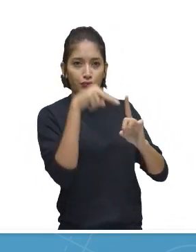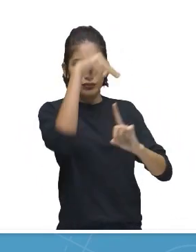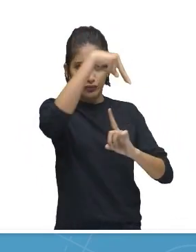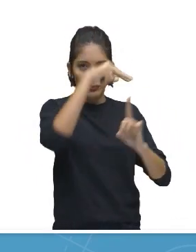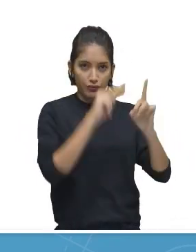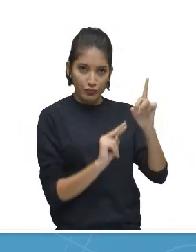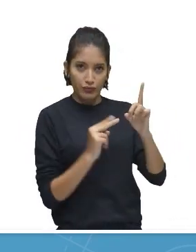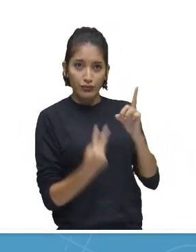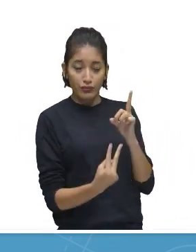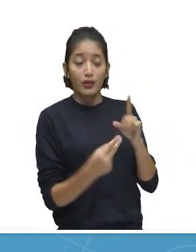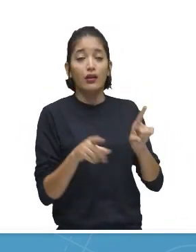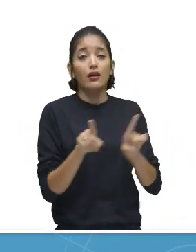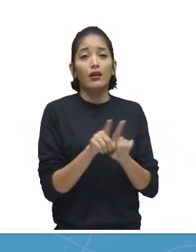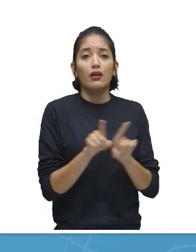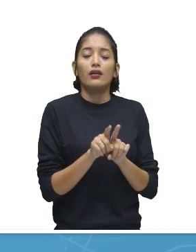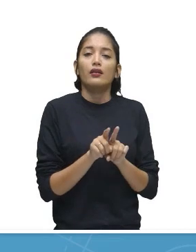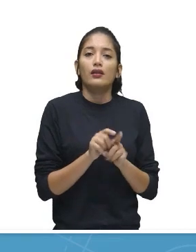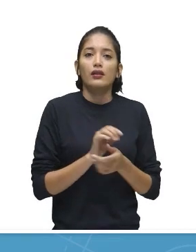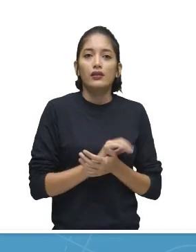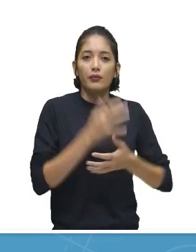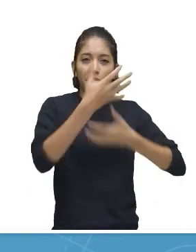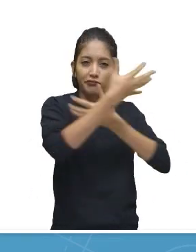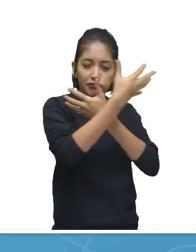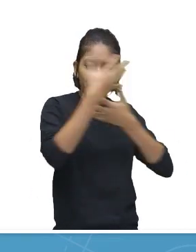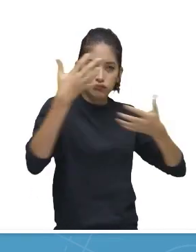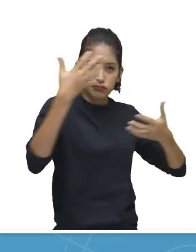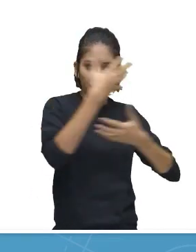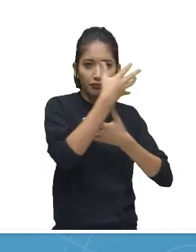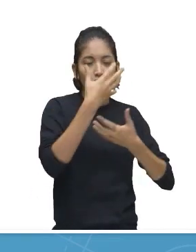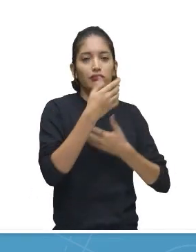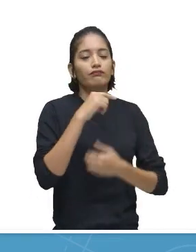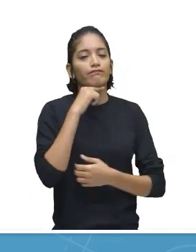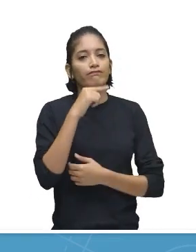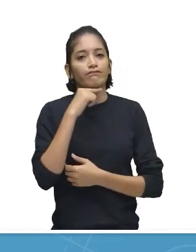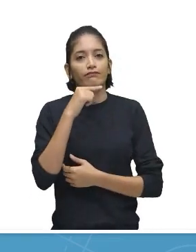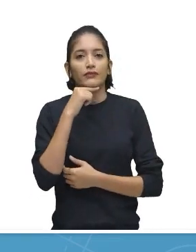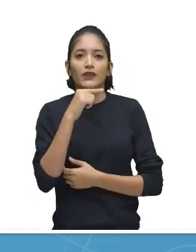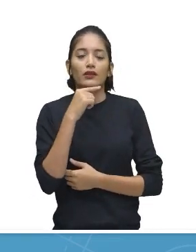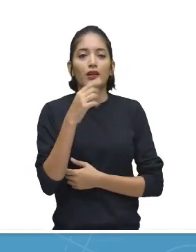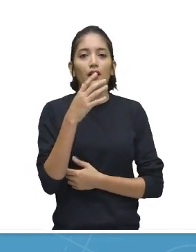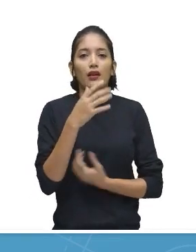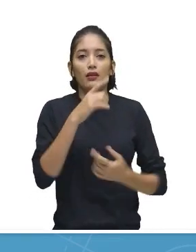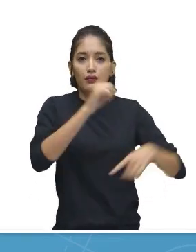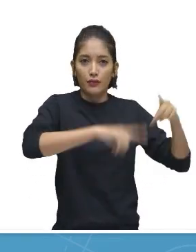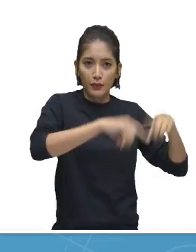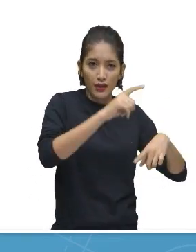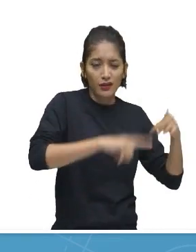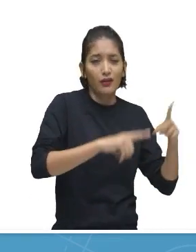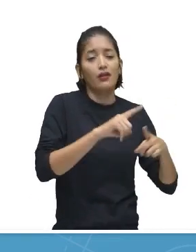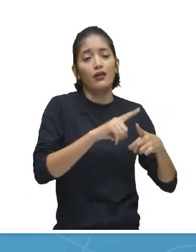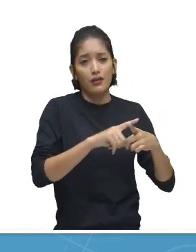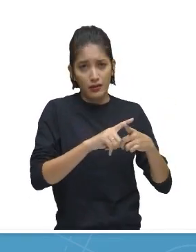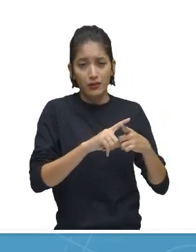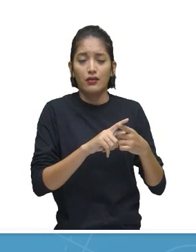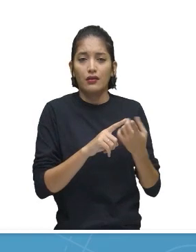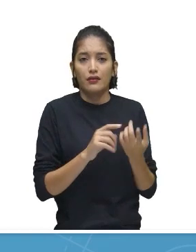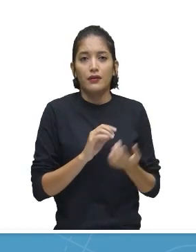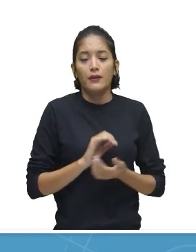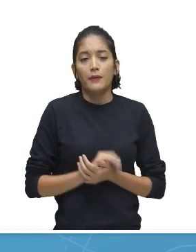ali e fragmenta as imagens de forma que os objetos eles ficam quase